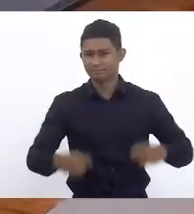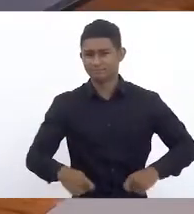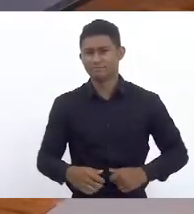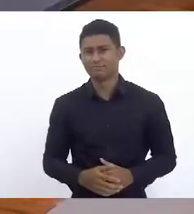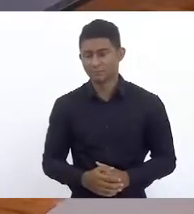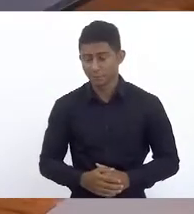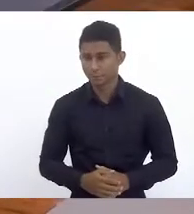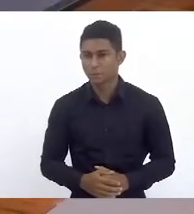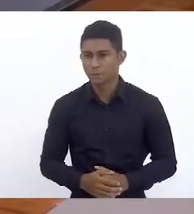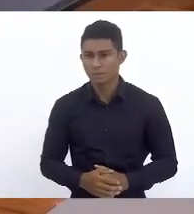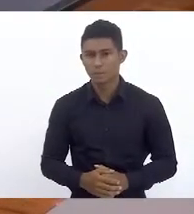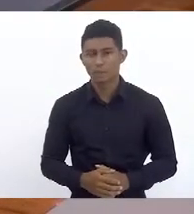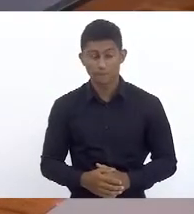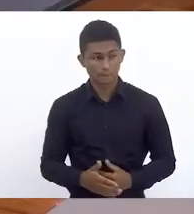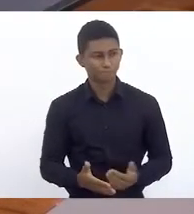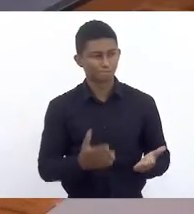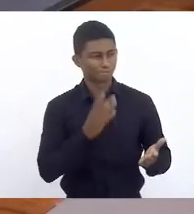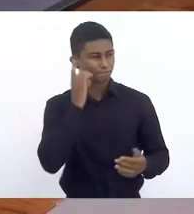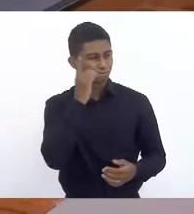Deputado Márcio Pacheco,